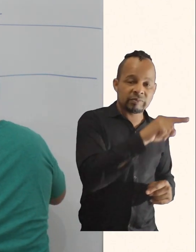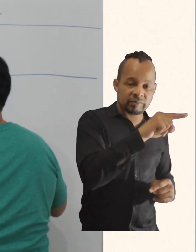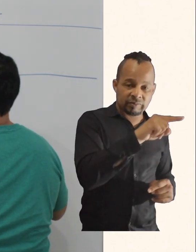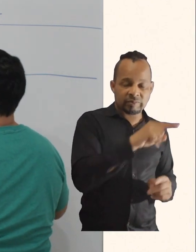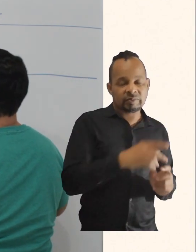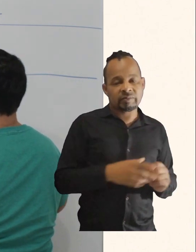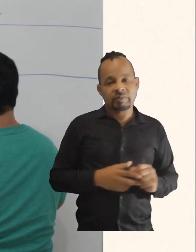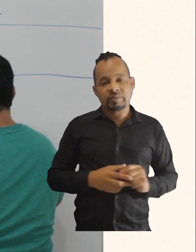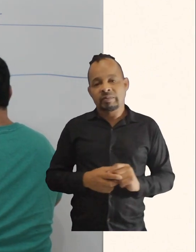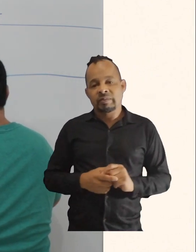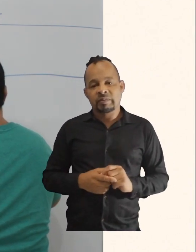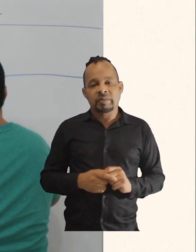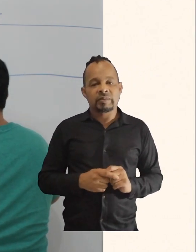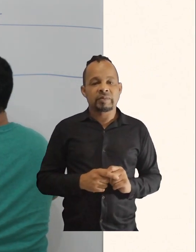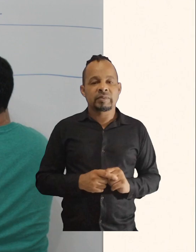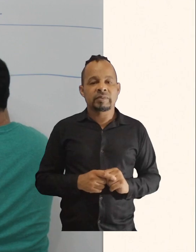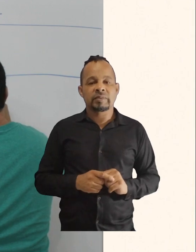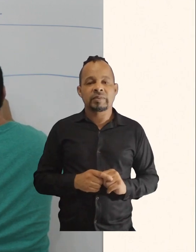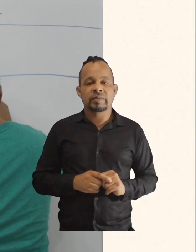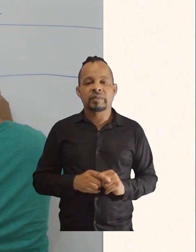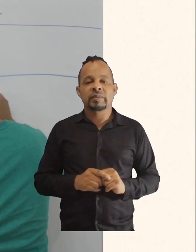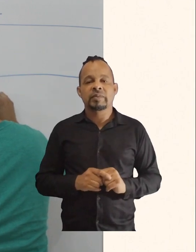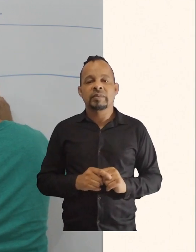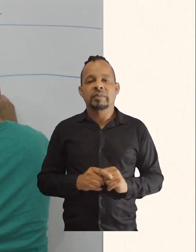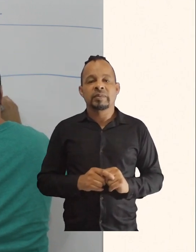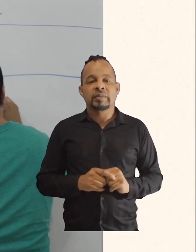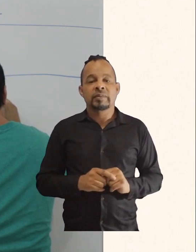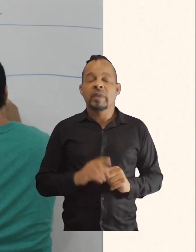integral de